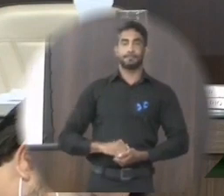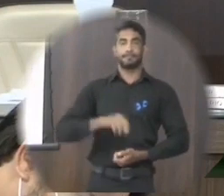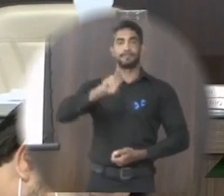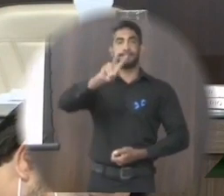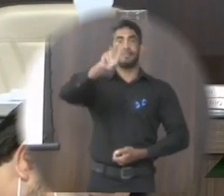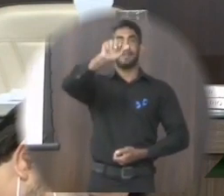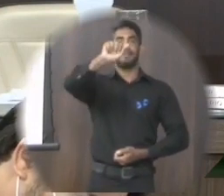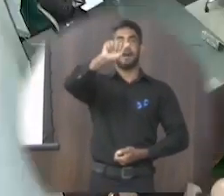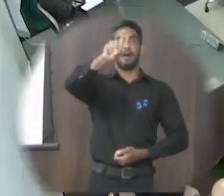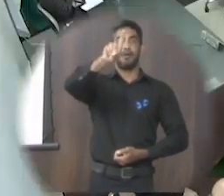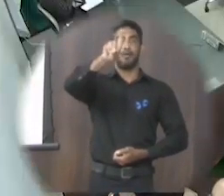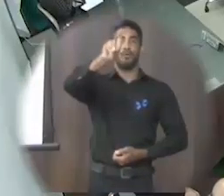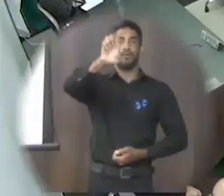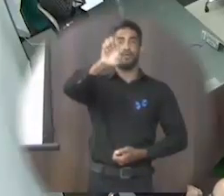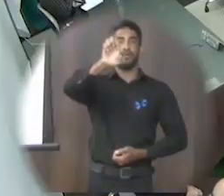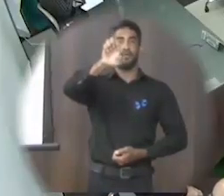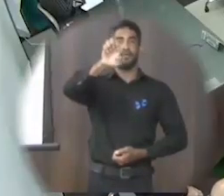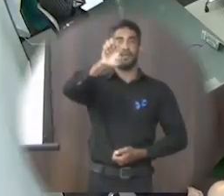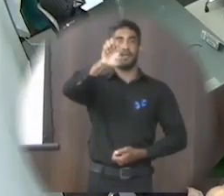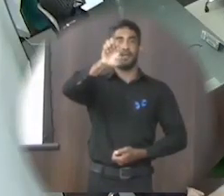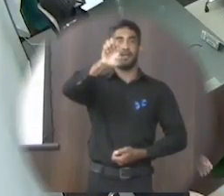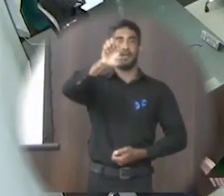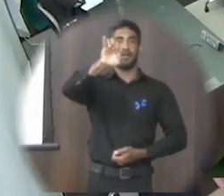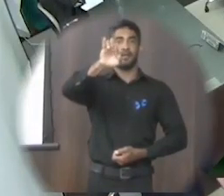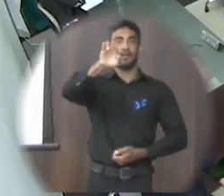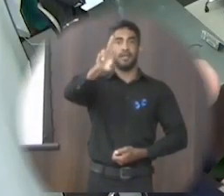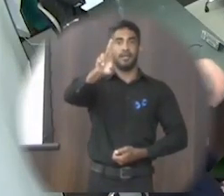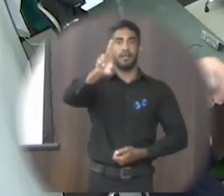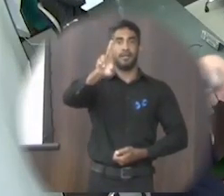Valdeir dos Santos Silva.